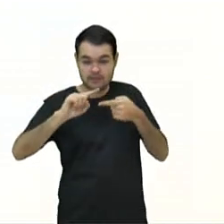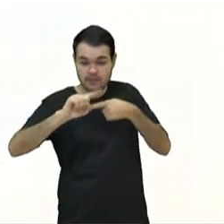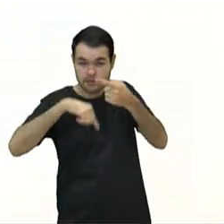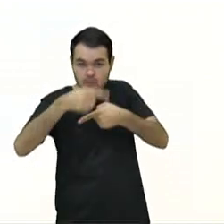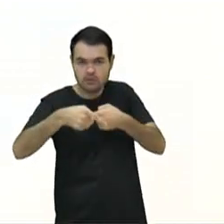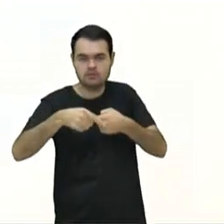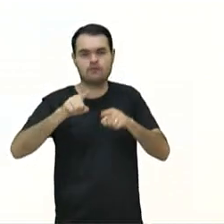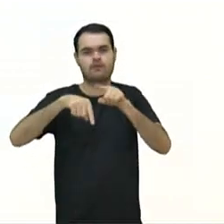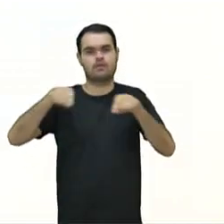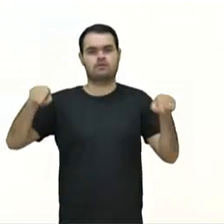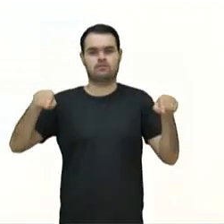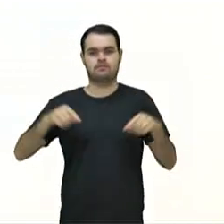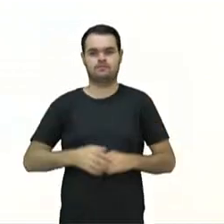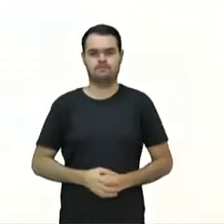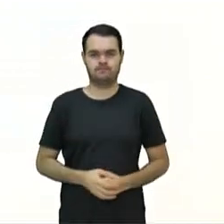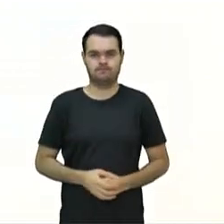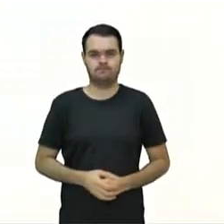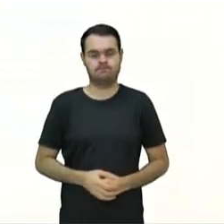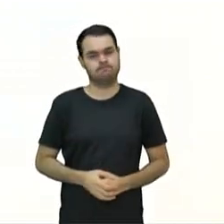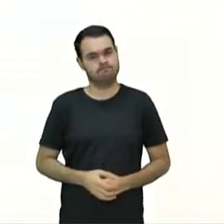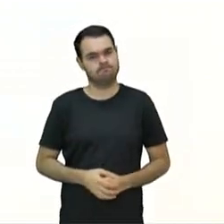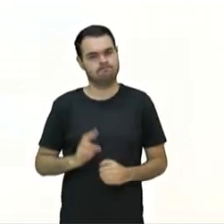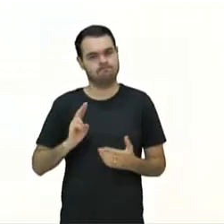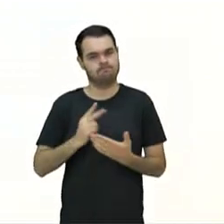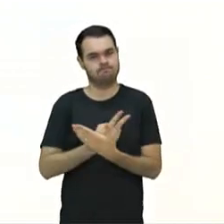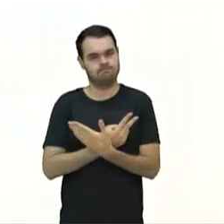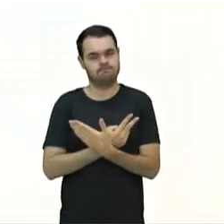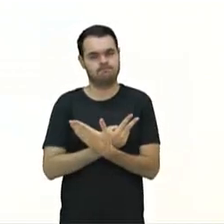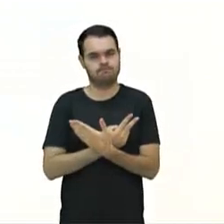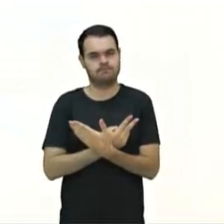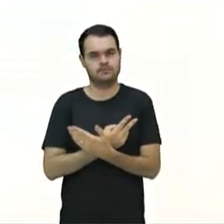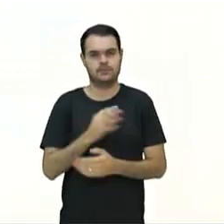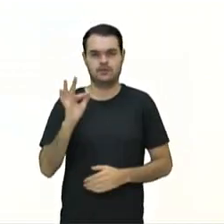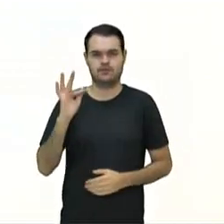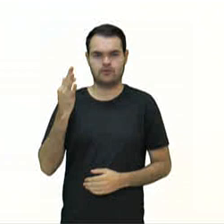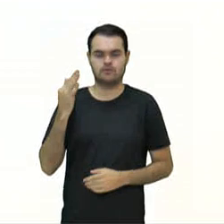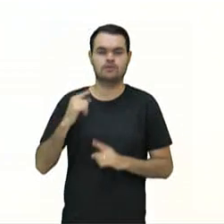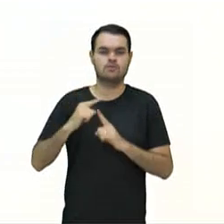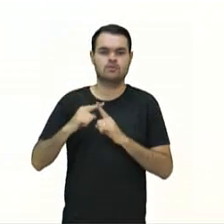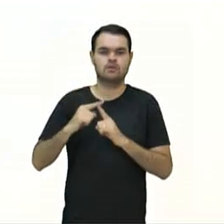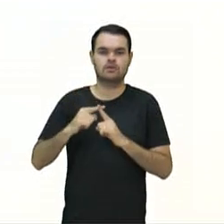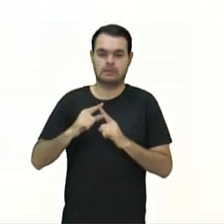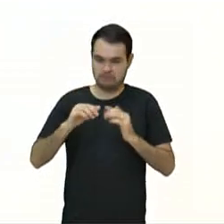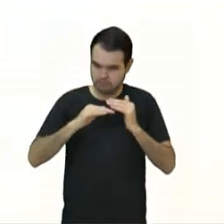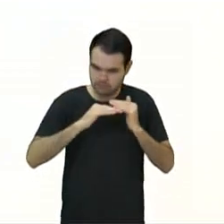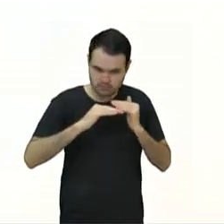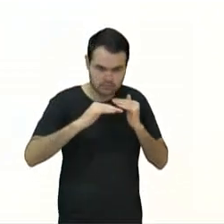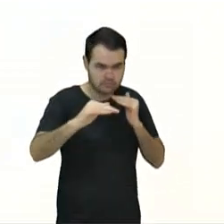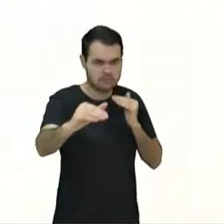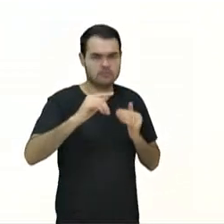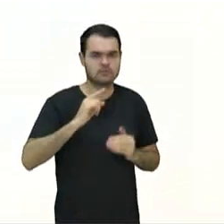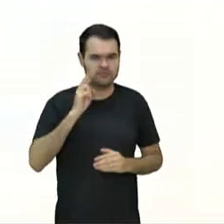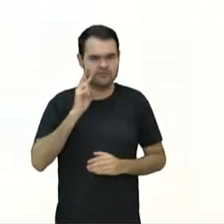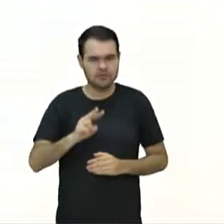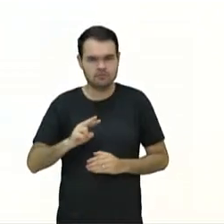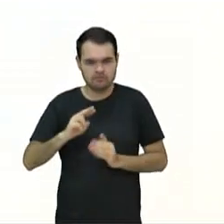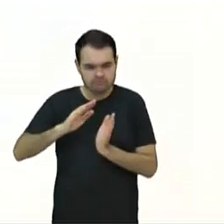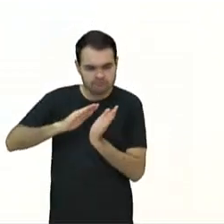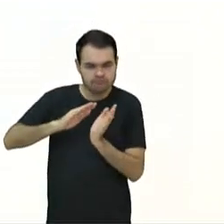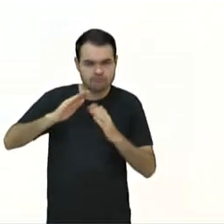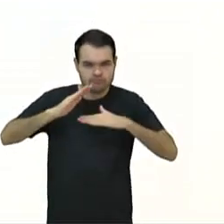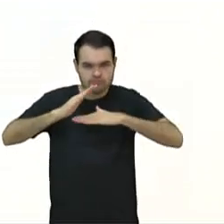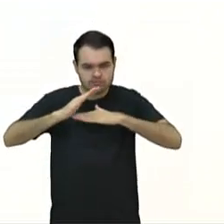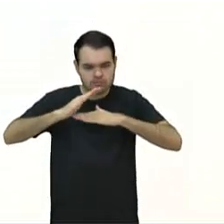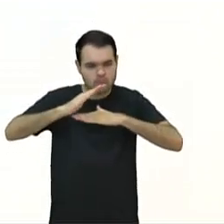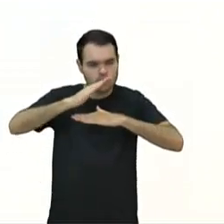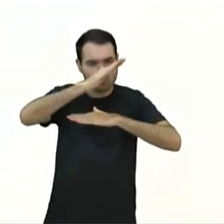em seguida. Bom, essa está incorreta, porque ele mantém constante. Nós vemos que a linha, né, é sempre uma